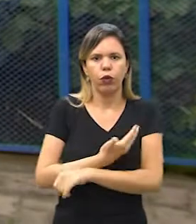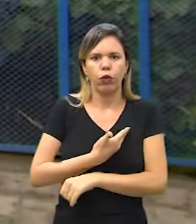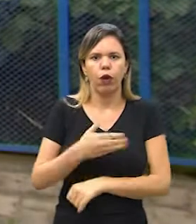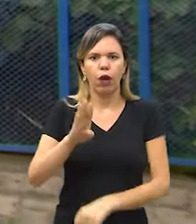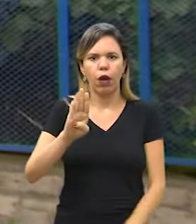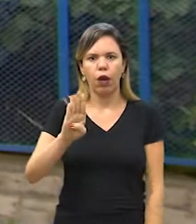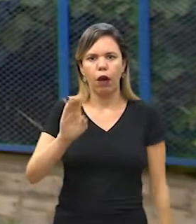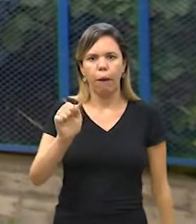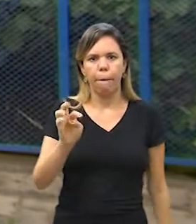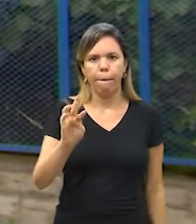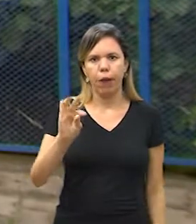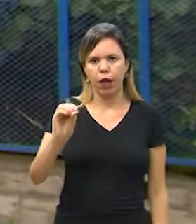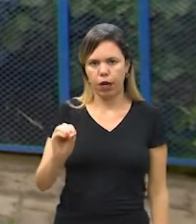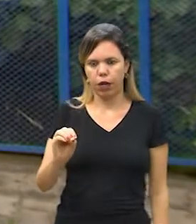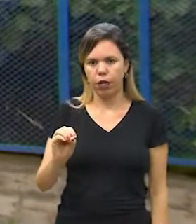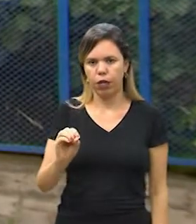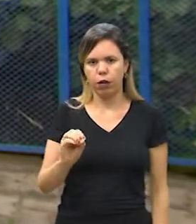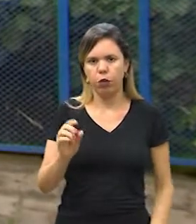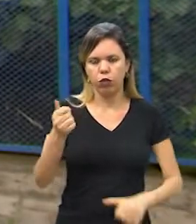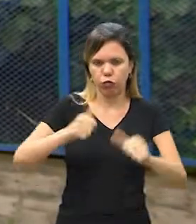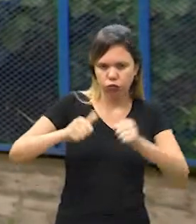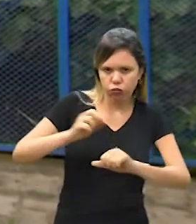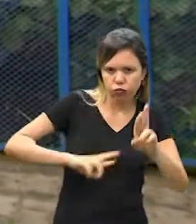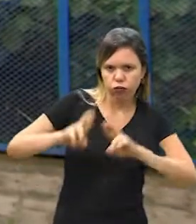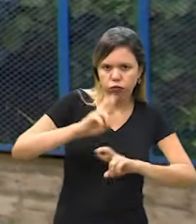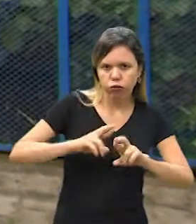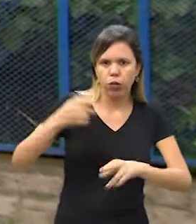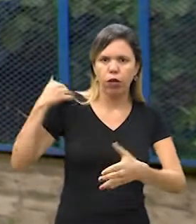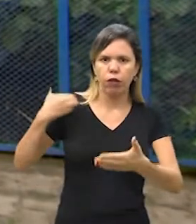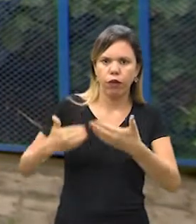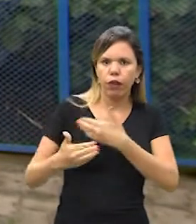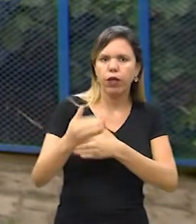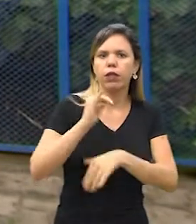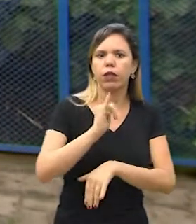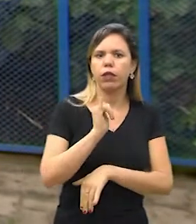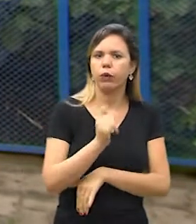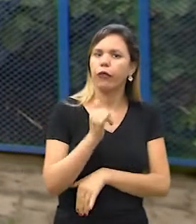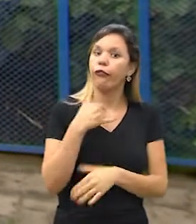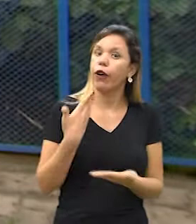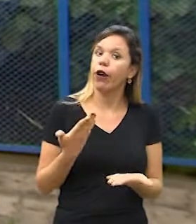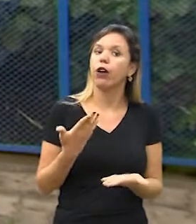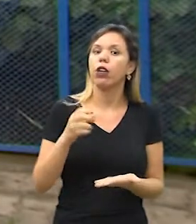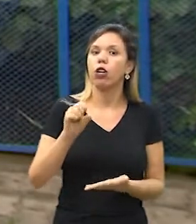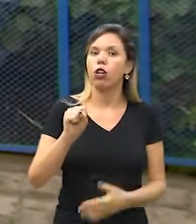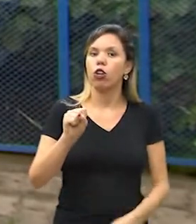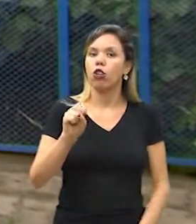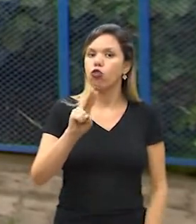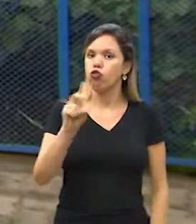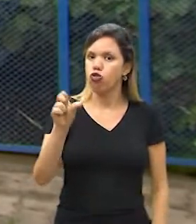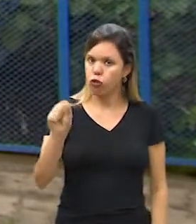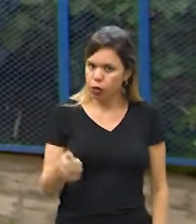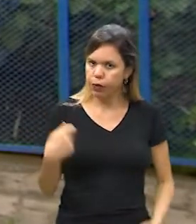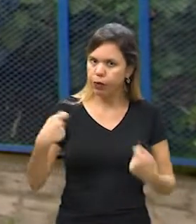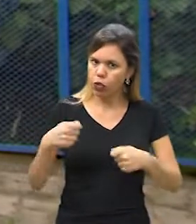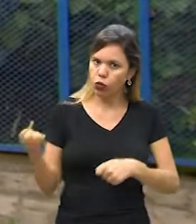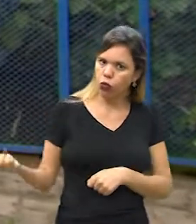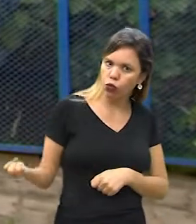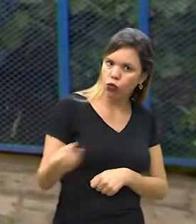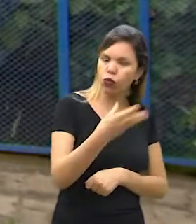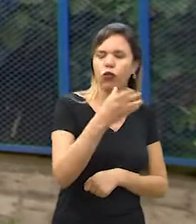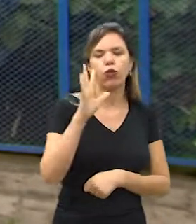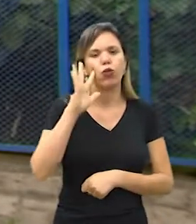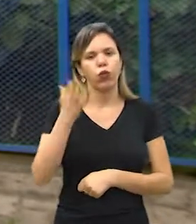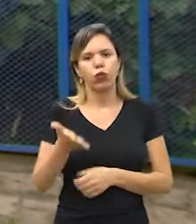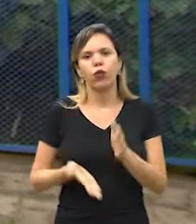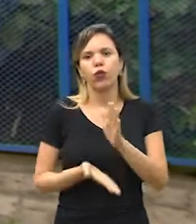o meu colega Barreiro para que ele possa fazer essa análise eu venho dizendo há muito tempo e Souzas precisa de